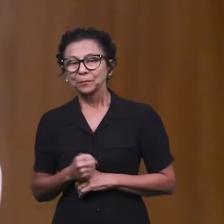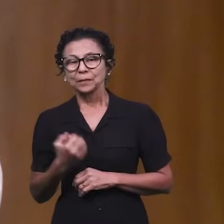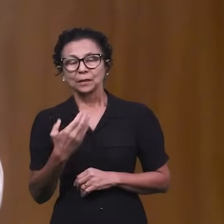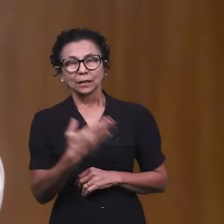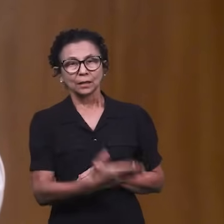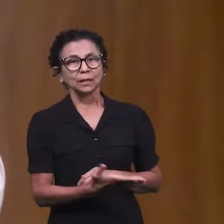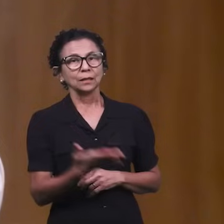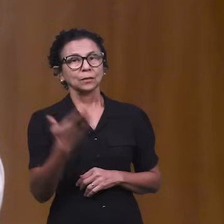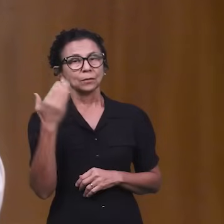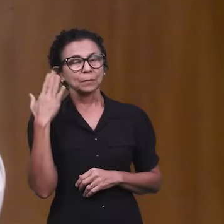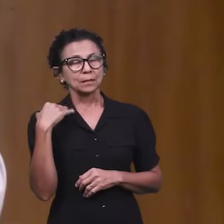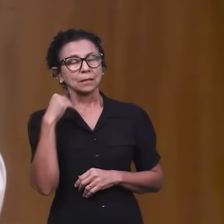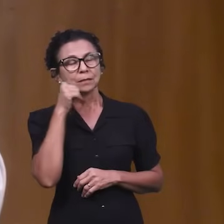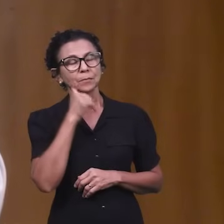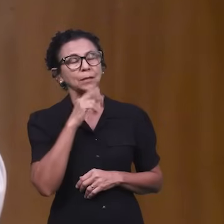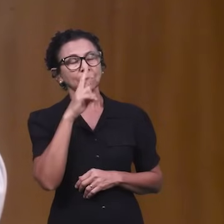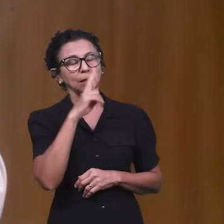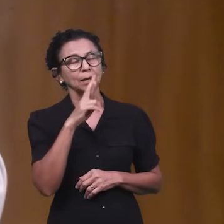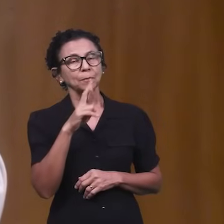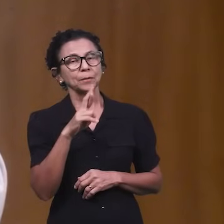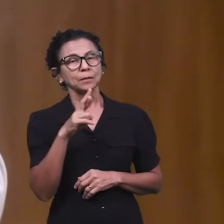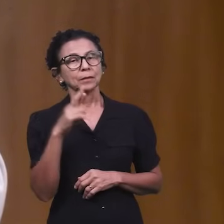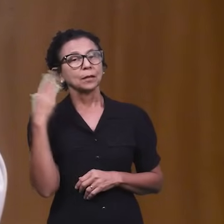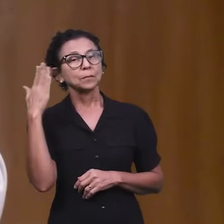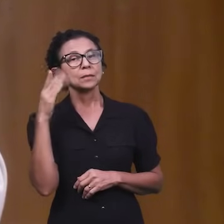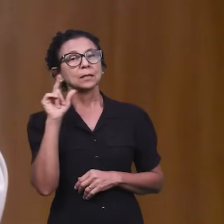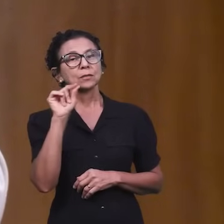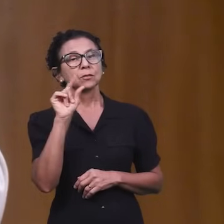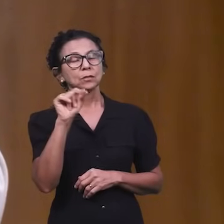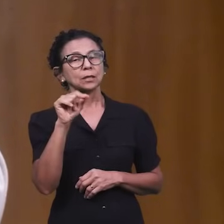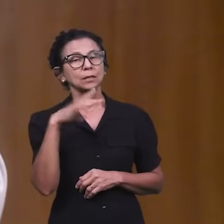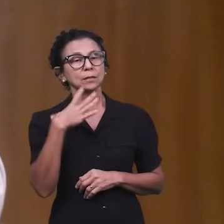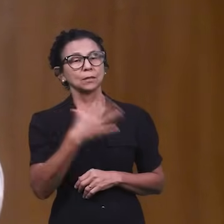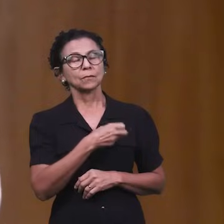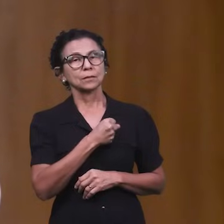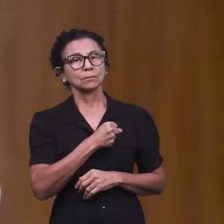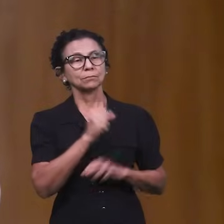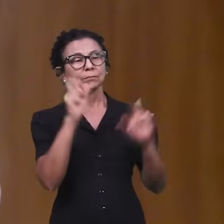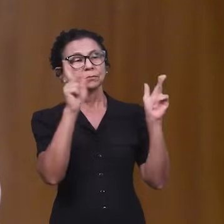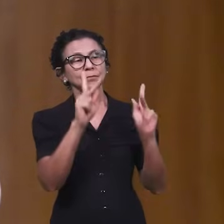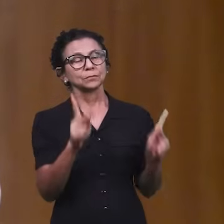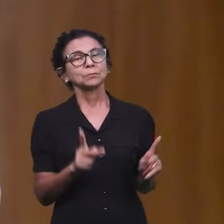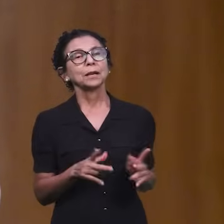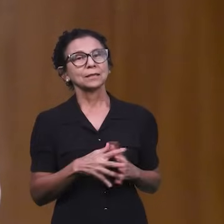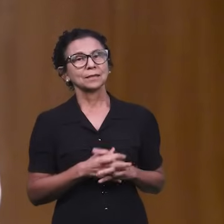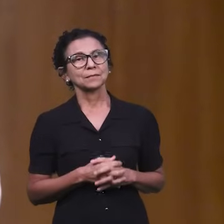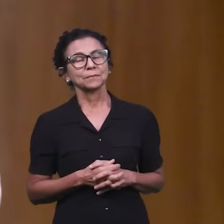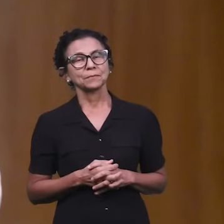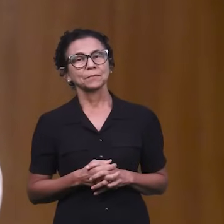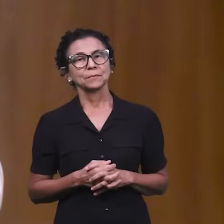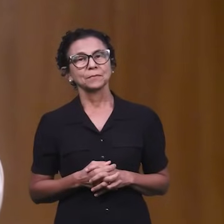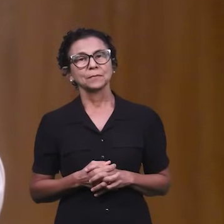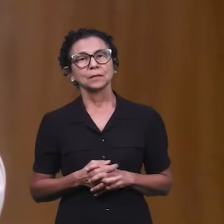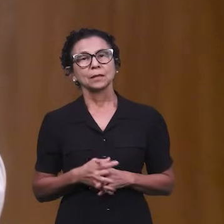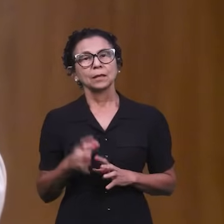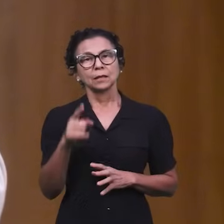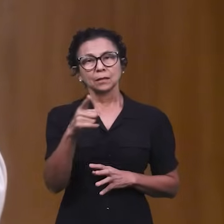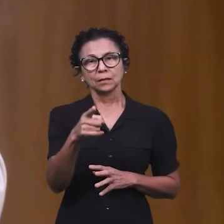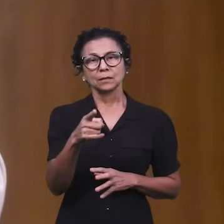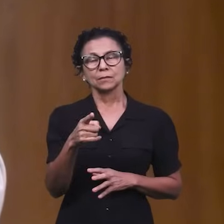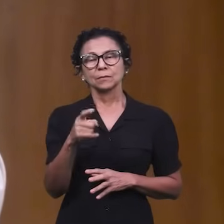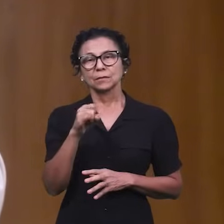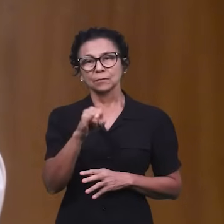A mensagem que agora está batendo na porta da sua casa, a mensagem da cruz traz tudo isso, e se você abrir,